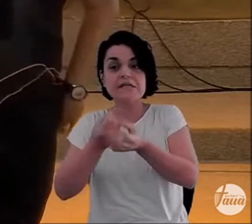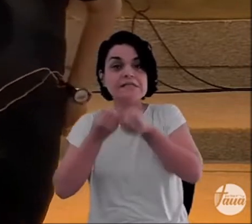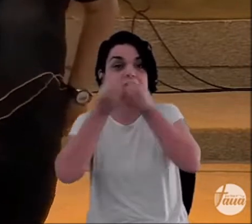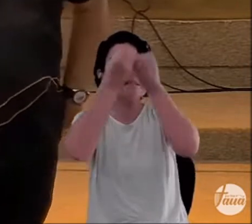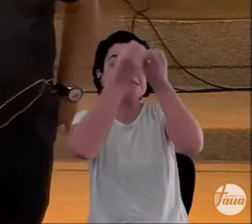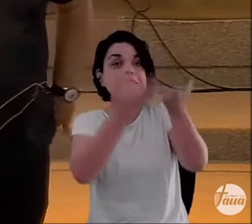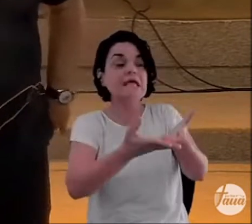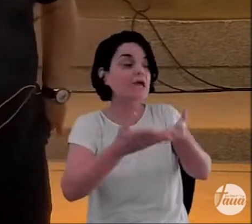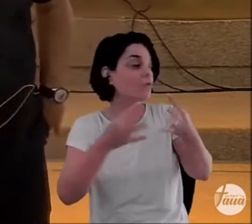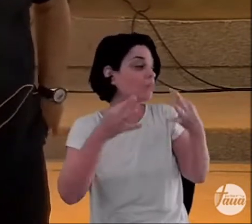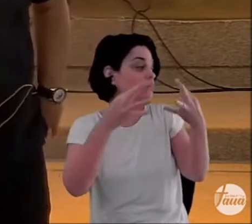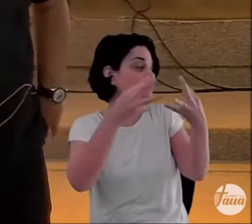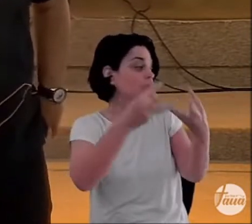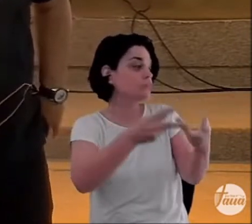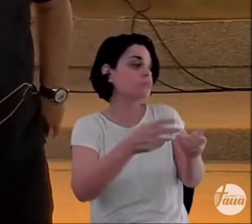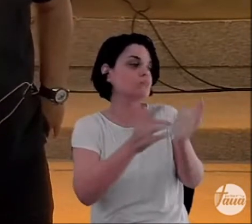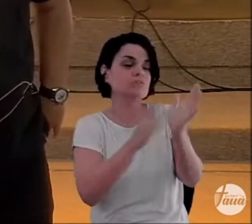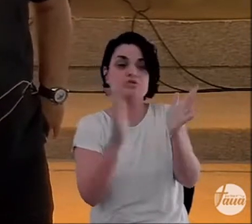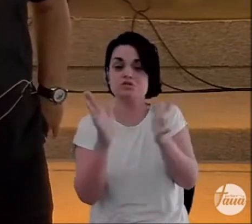forma completa.